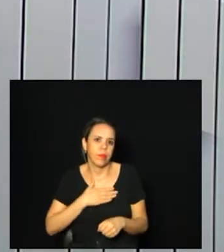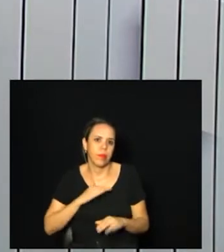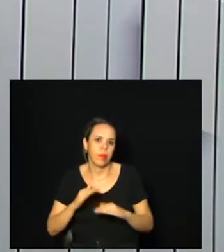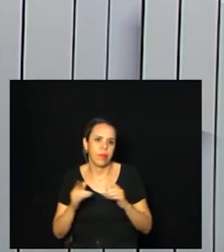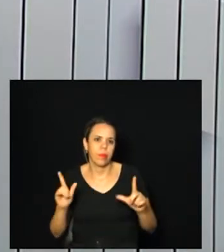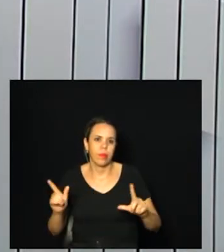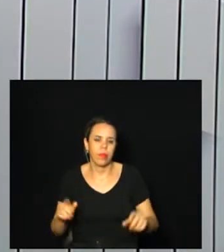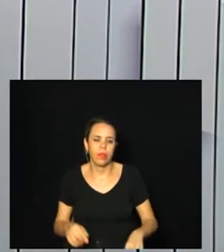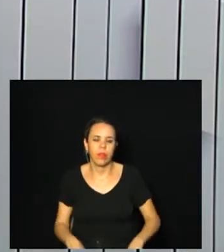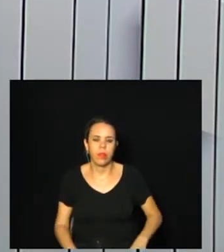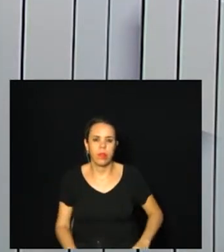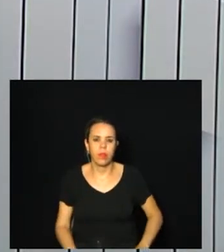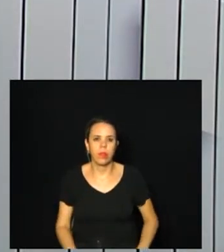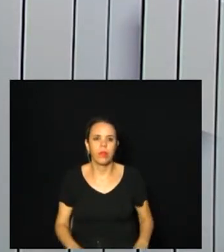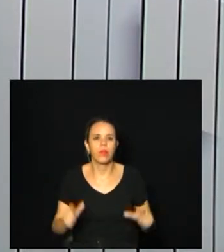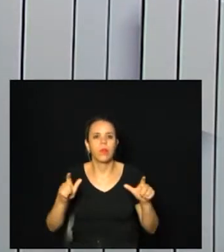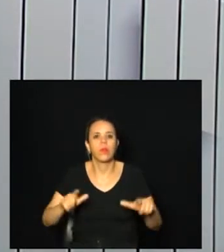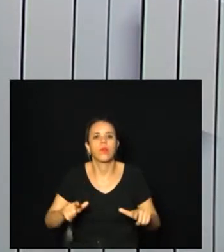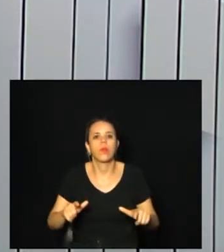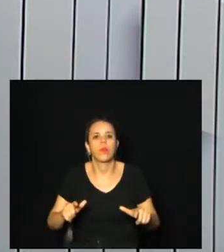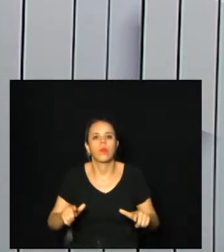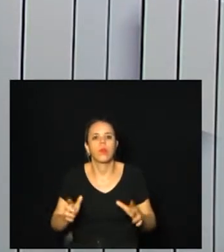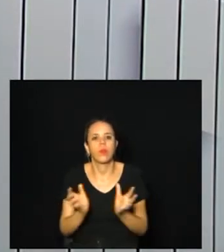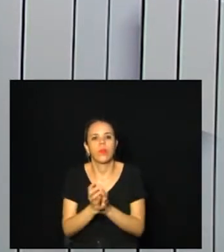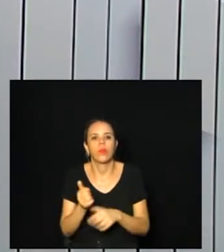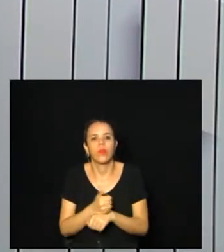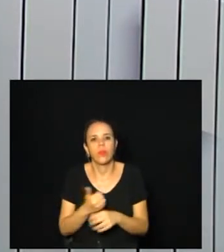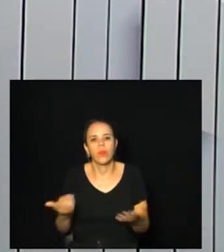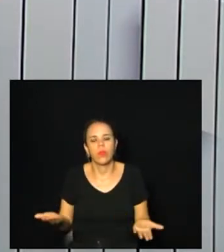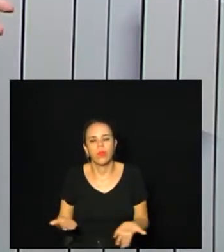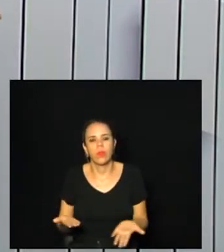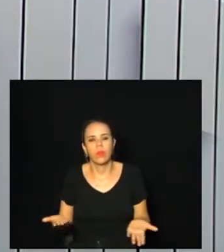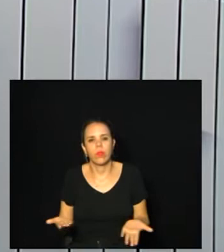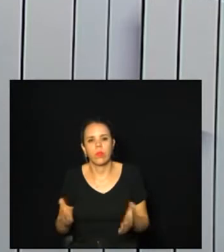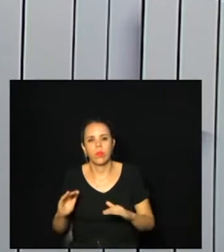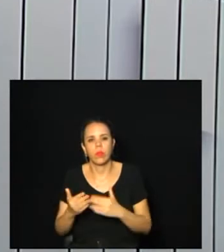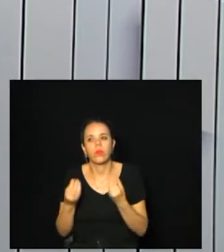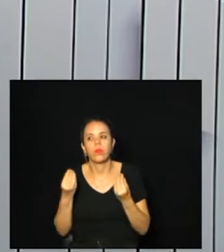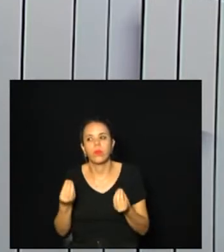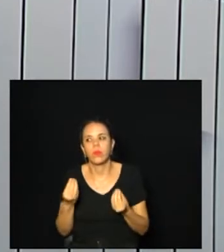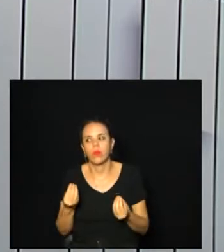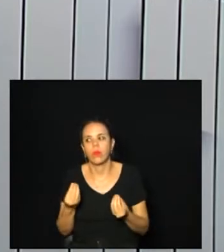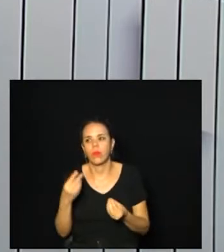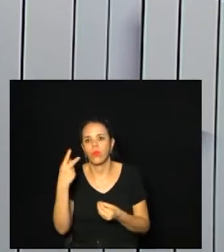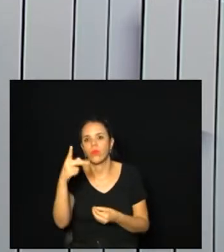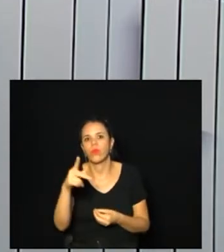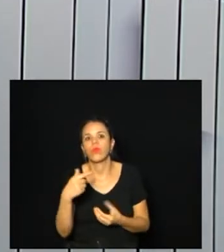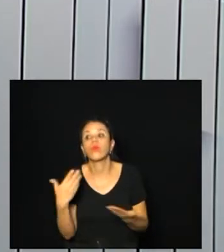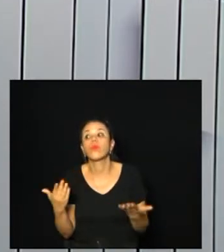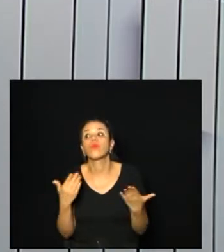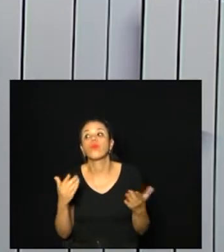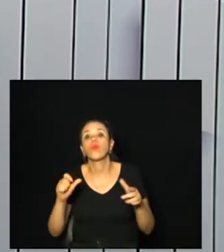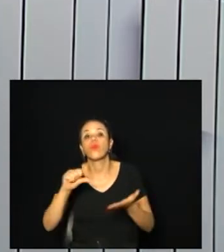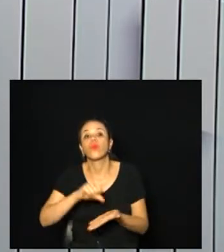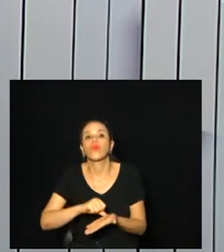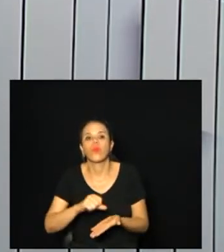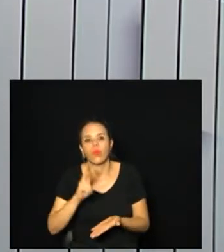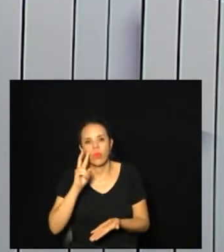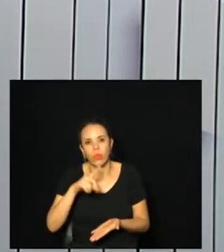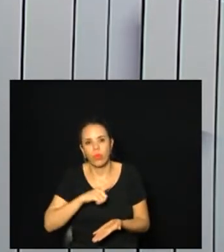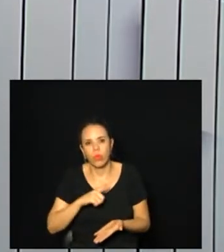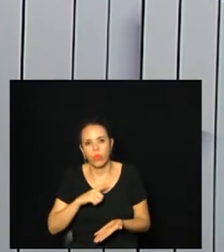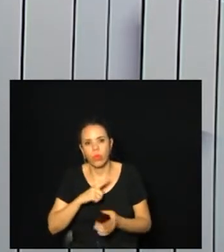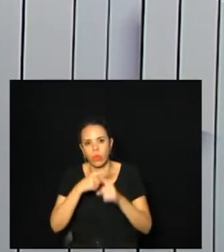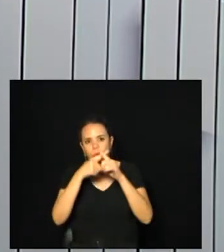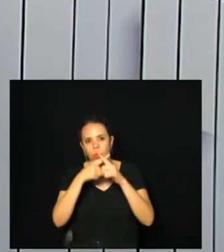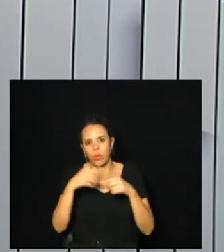Bairro na TV. Onde será que a nossa equipe está hoje? Em qual bairro? Será que é aí no seu Qual que é o local? Tem ainda